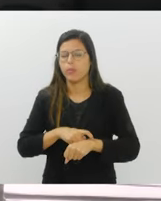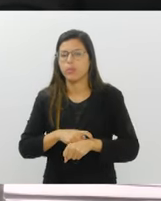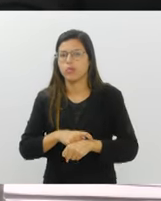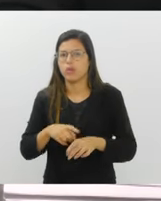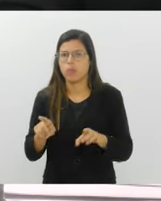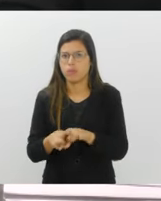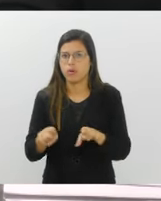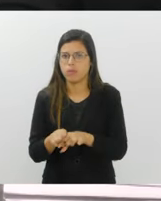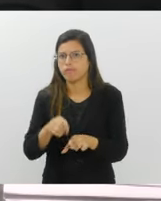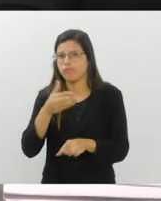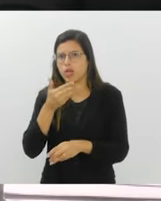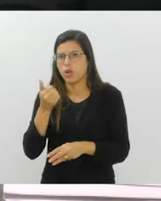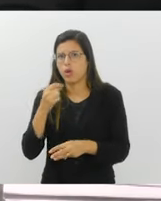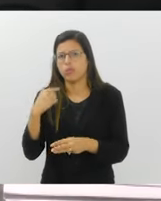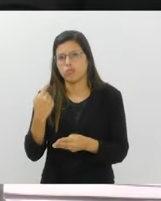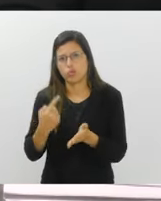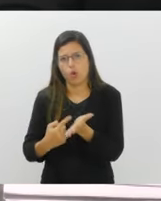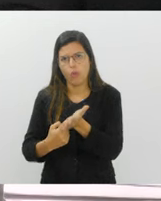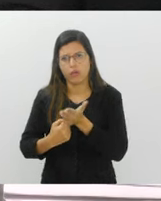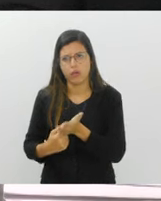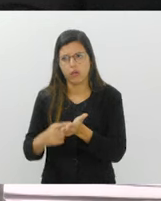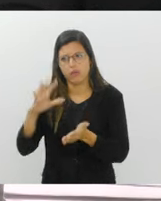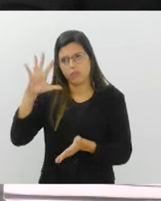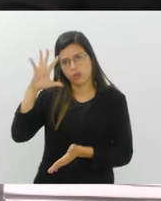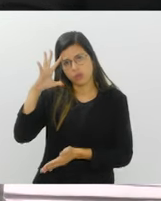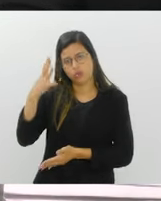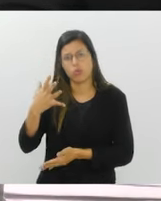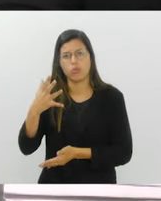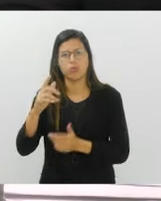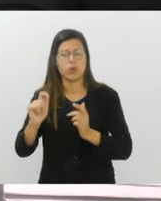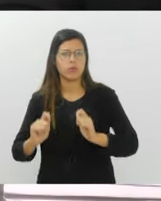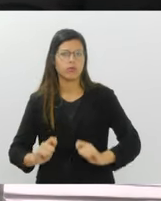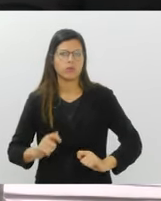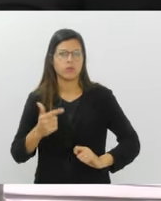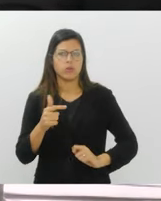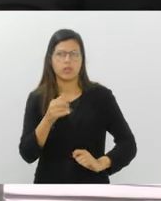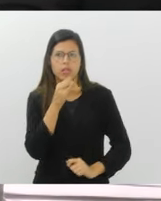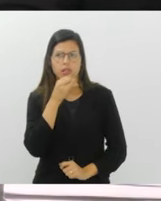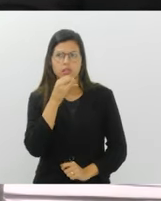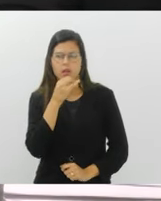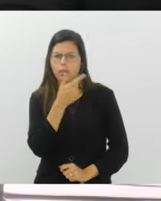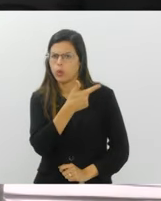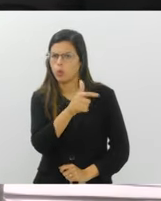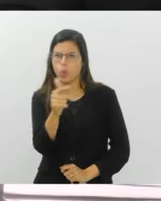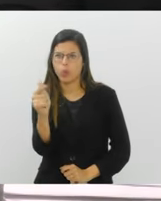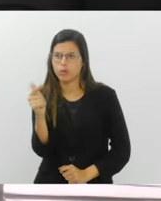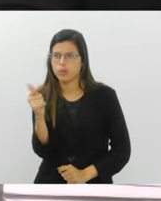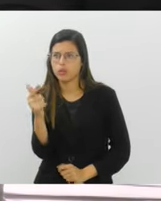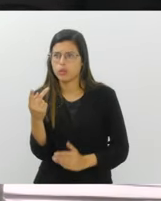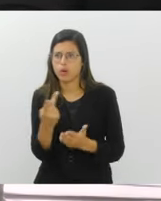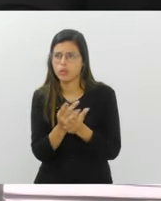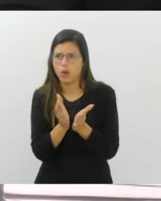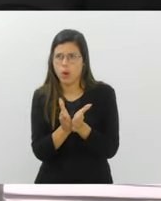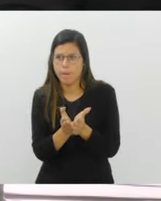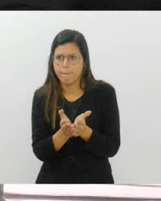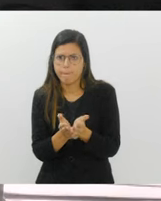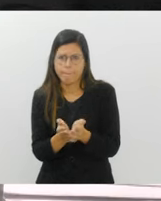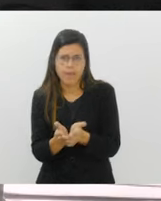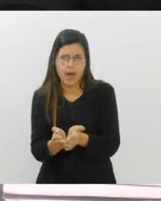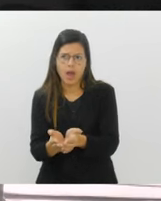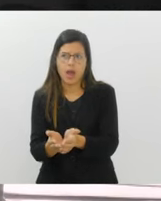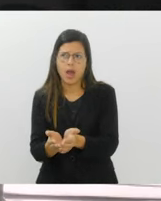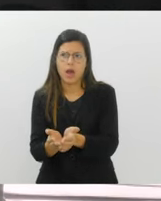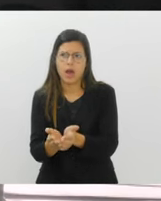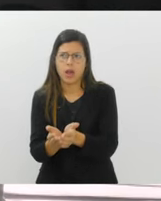possível, a gente combine a solução possível, né, para não termos, como tivemos, por exemplo, já em outras situações, como Barcas, surpresas